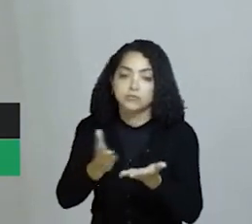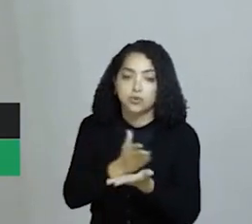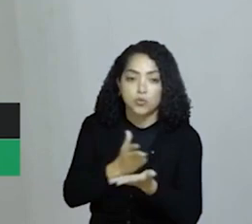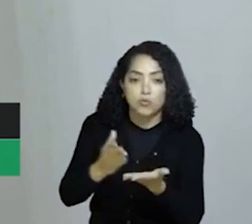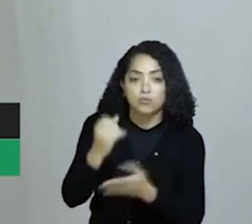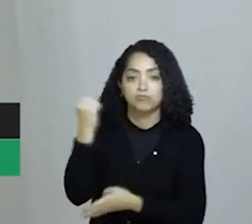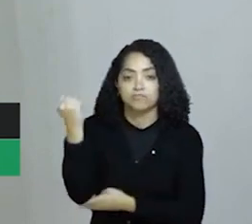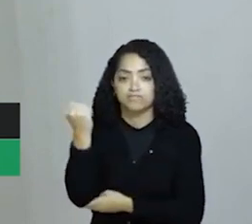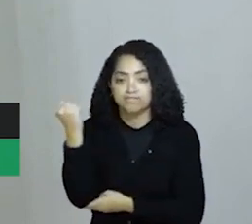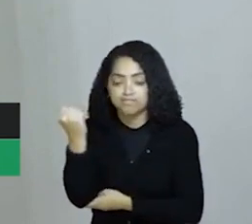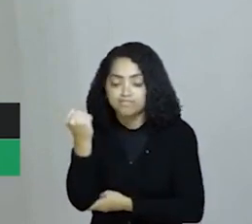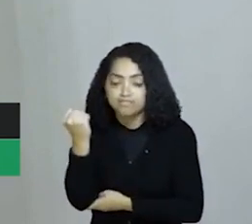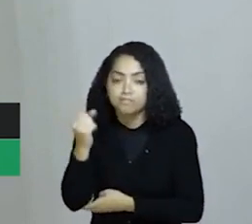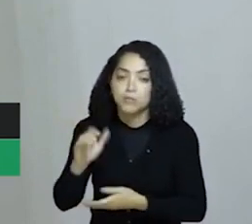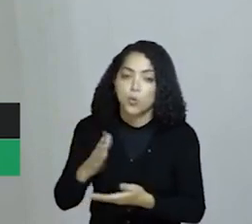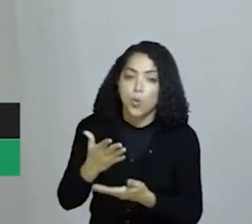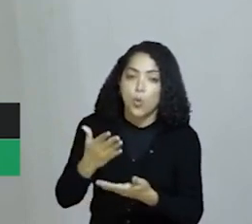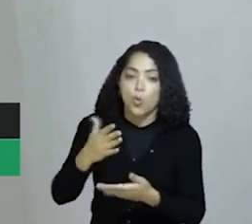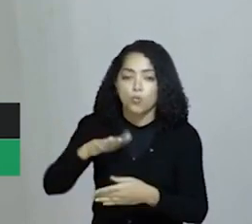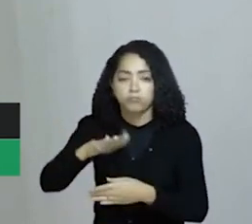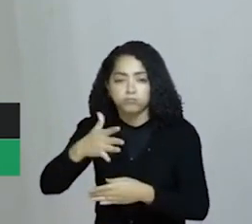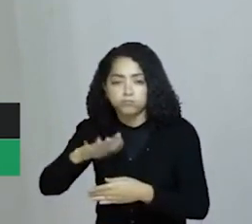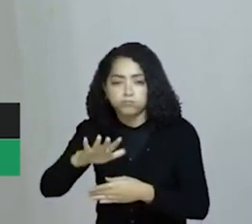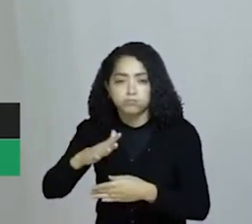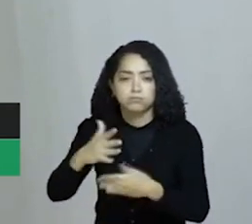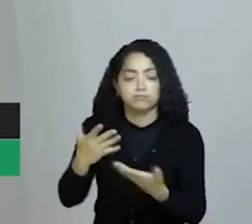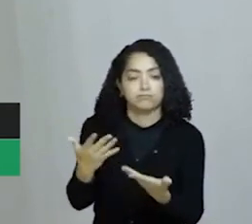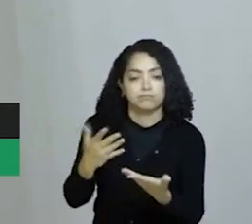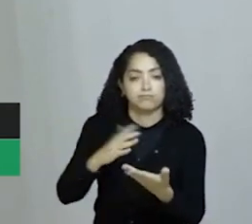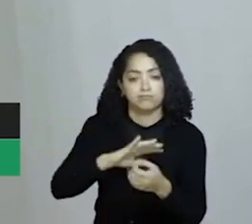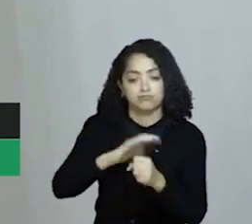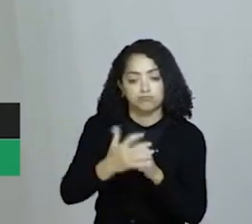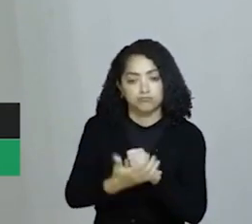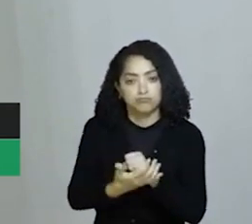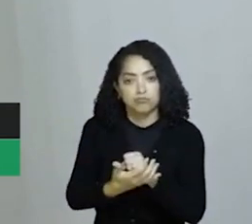ou moderados de Covid, com